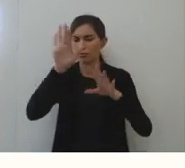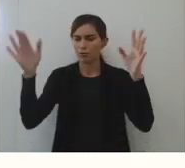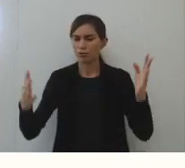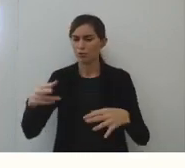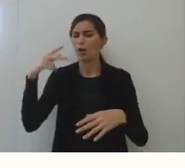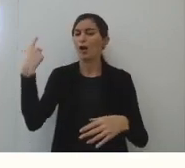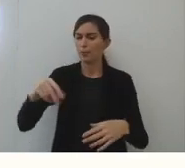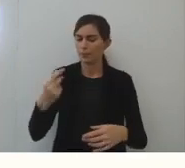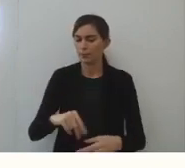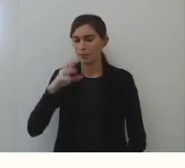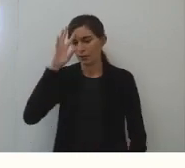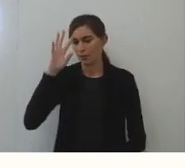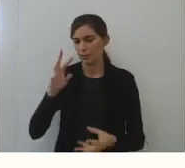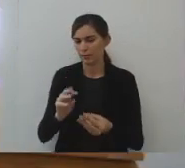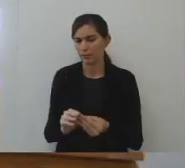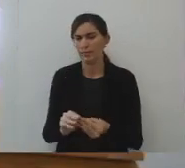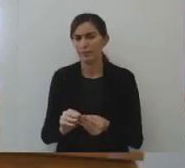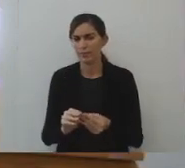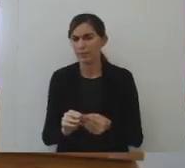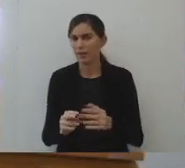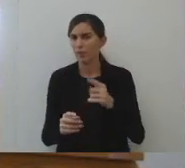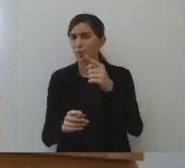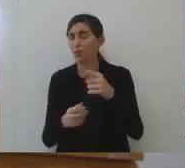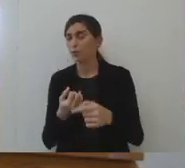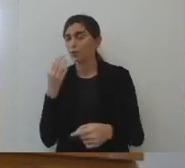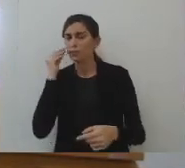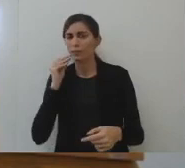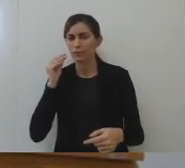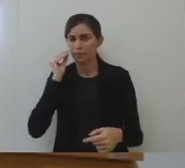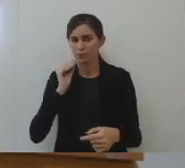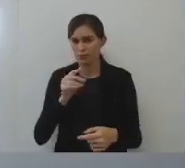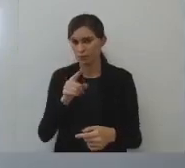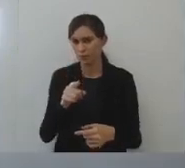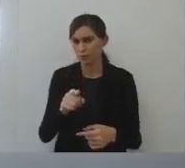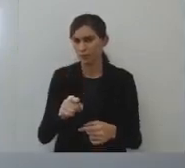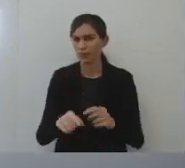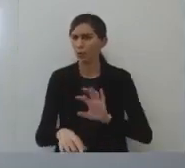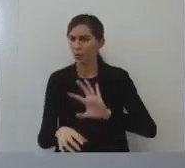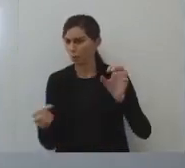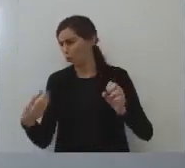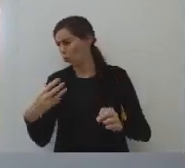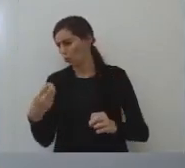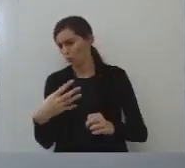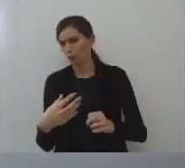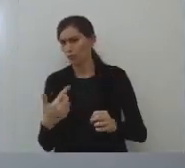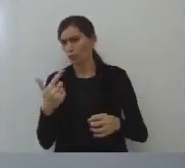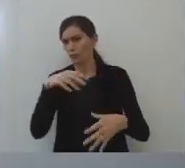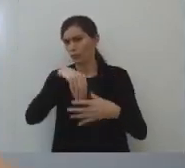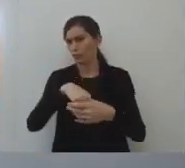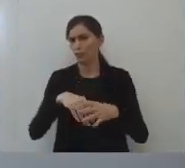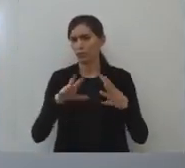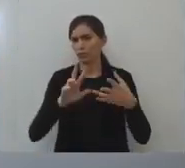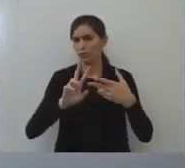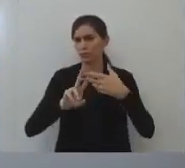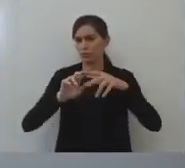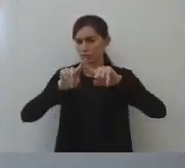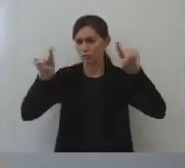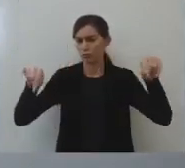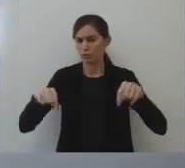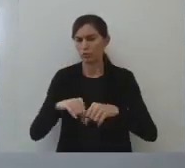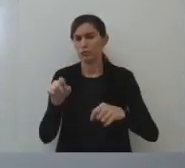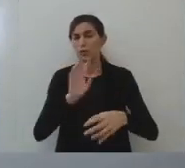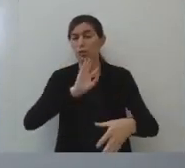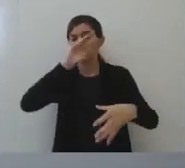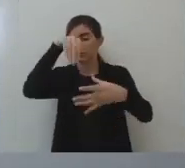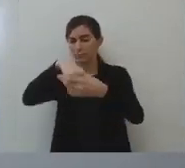mesa apanha. Mas entendam, quando ele tentou, esse macaco aí é um macaco novo, ele não estava dentro da jaula. Quando ele foi